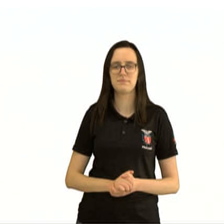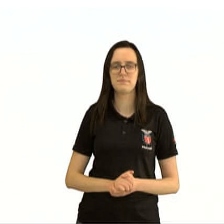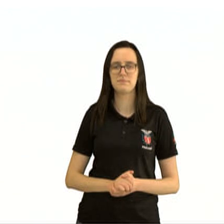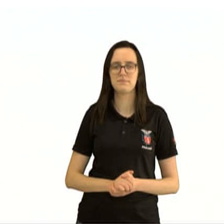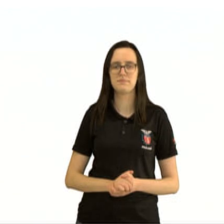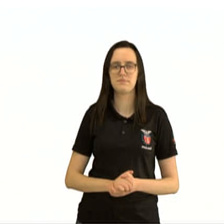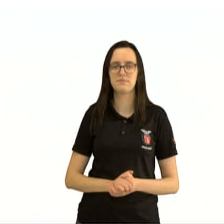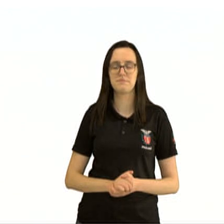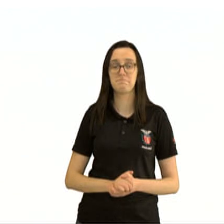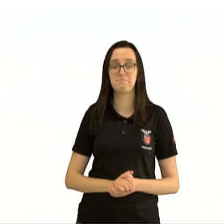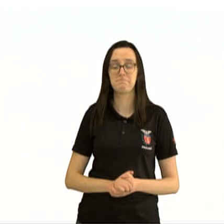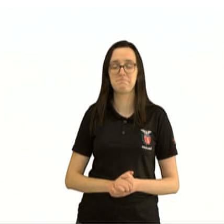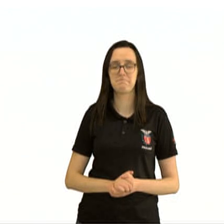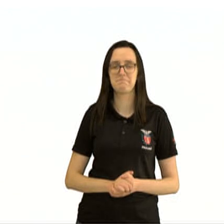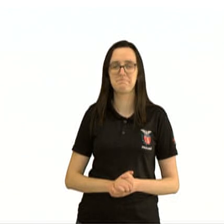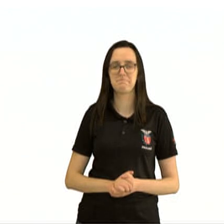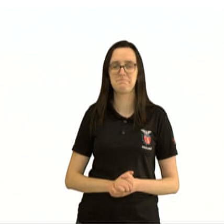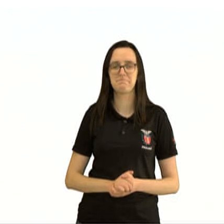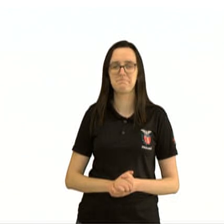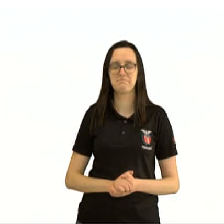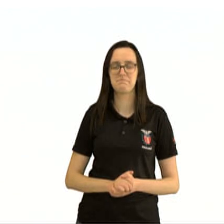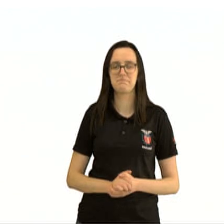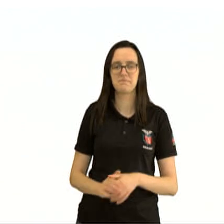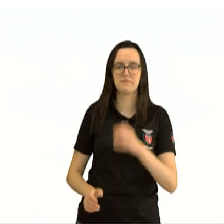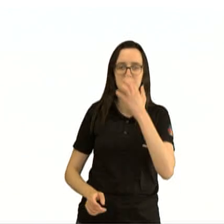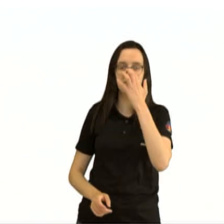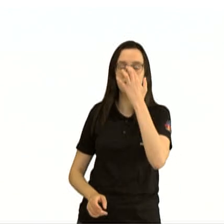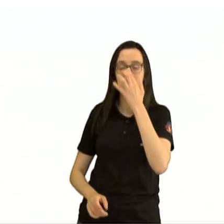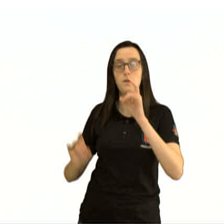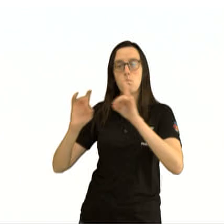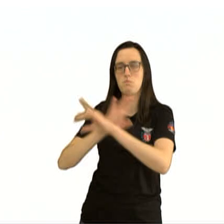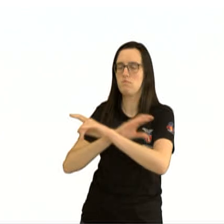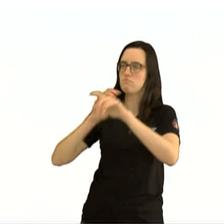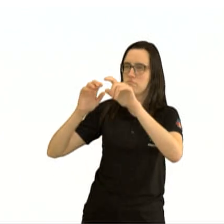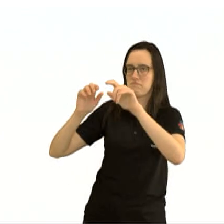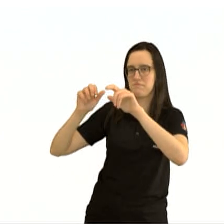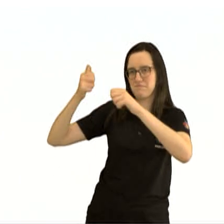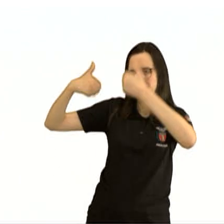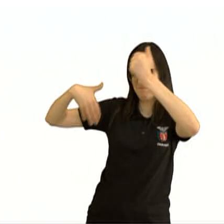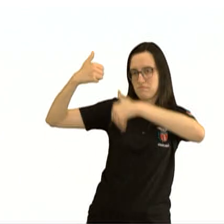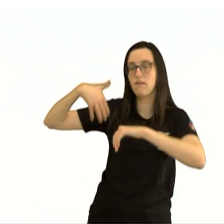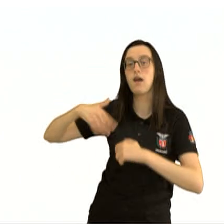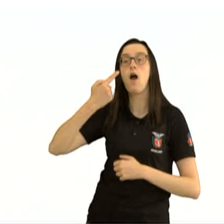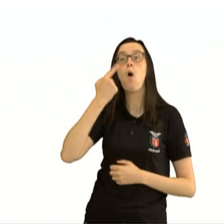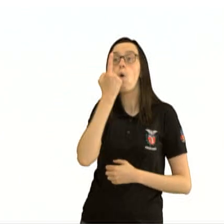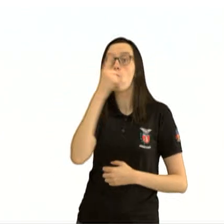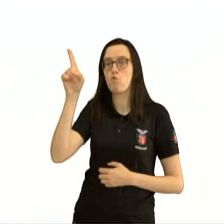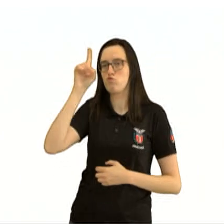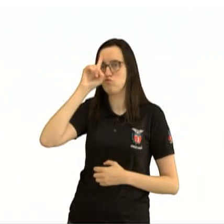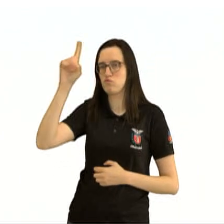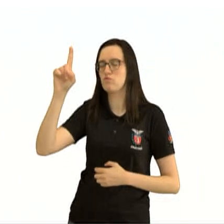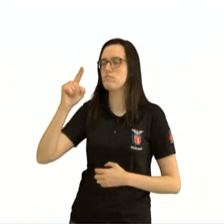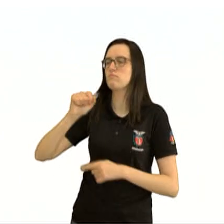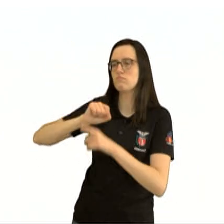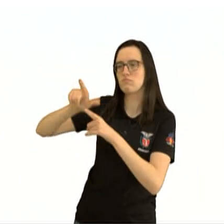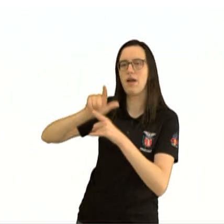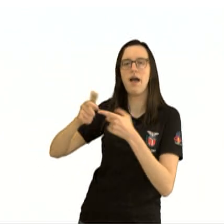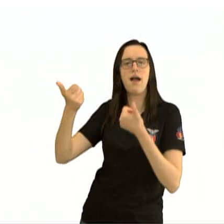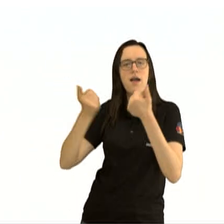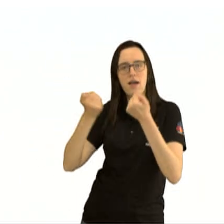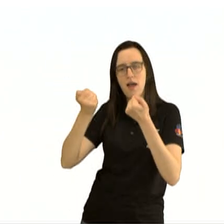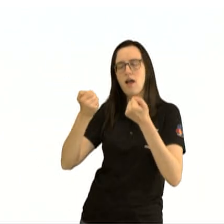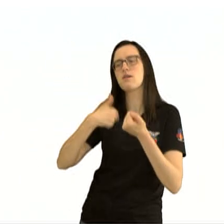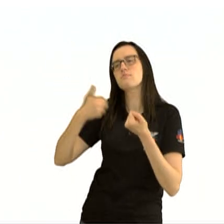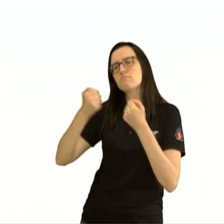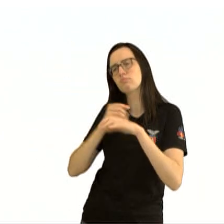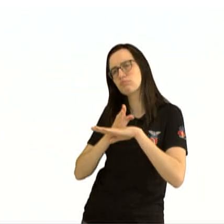very much. Check some pics I took. Daí ela termina dizendo assim, finalmente, no meu último dia, eu aluguei um carro e dirigi até